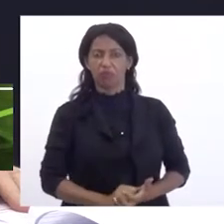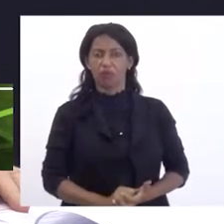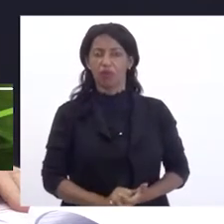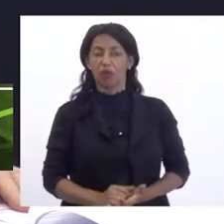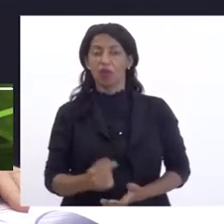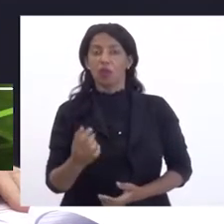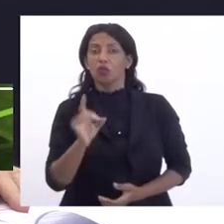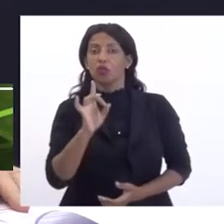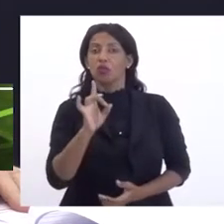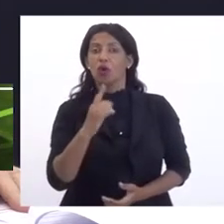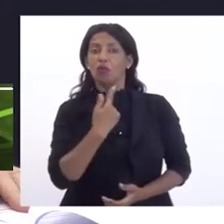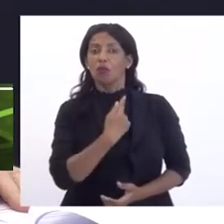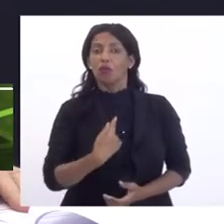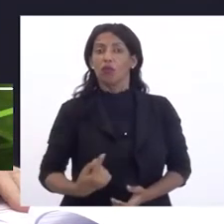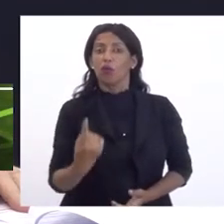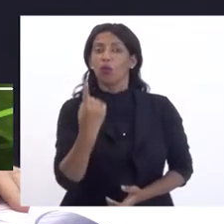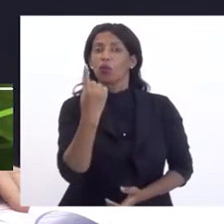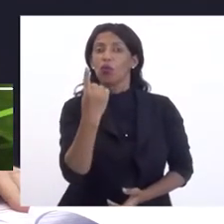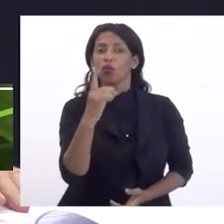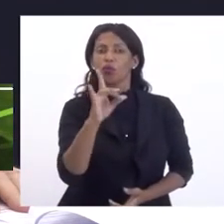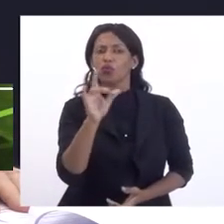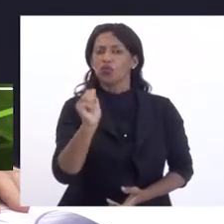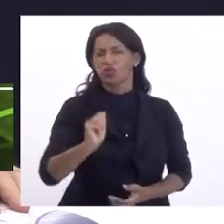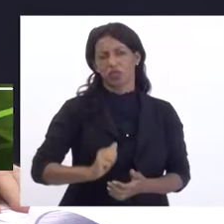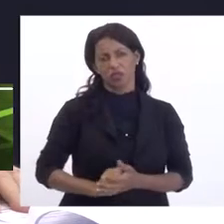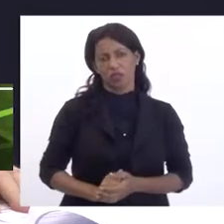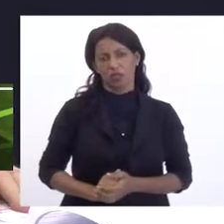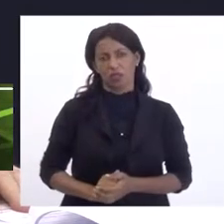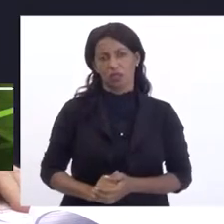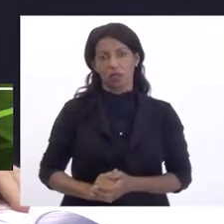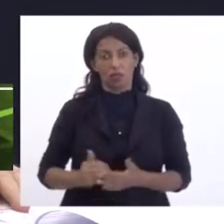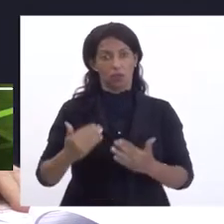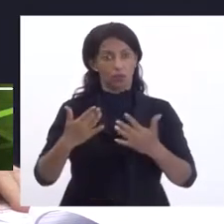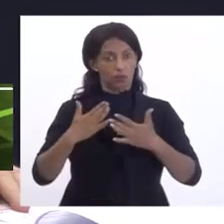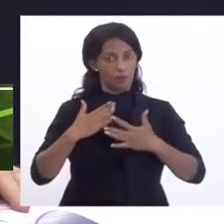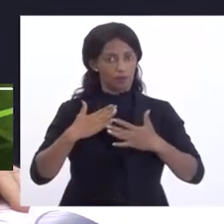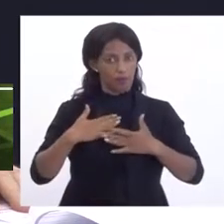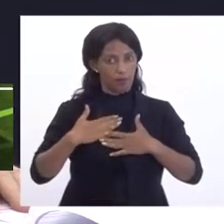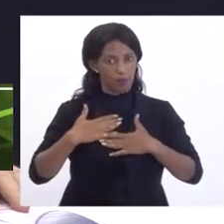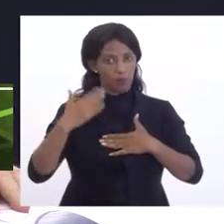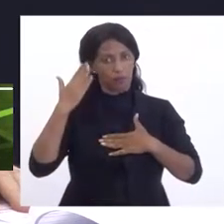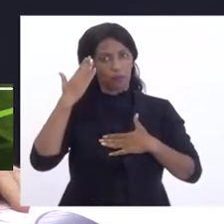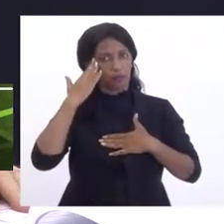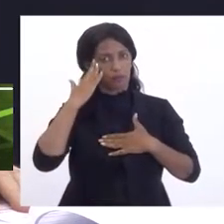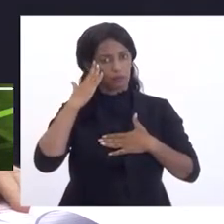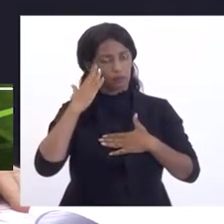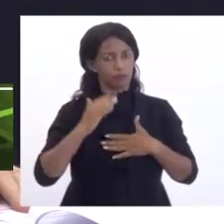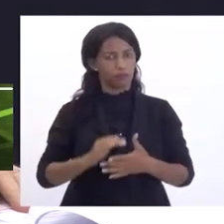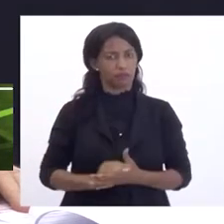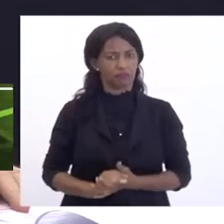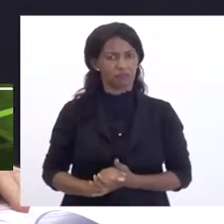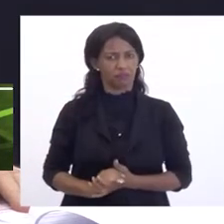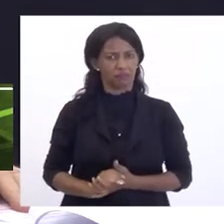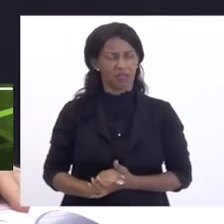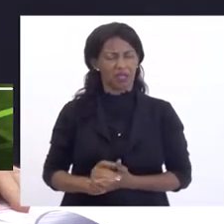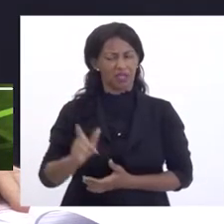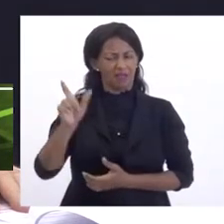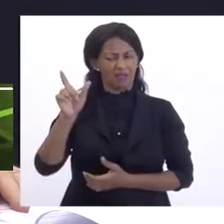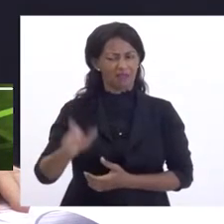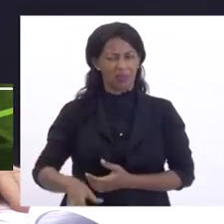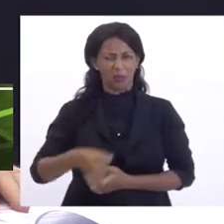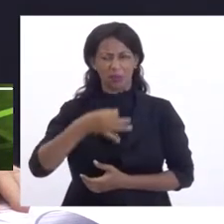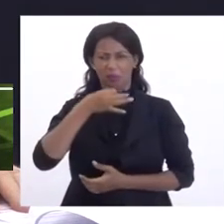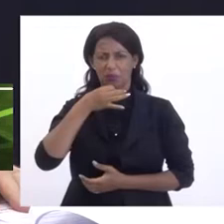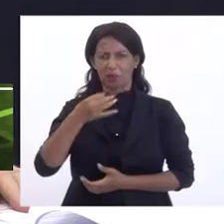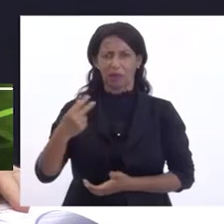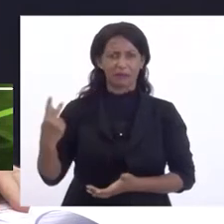um dia. Esse argumento, no meu entendimento, é absolutamente pífio.